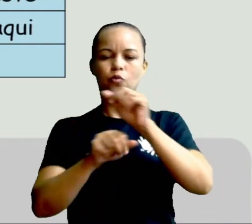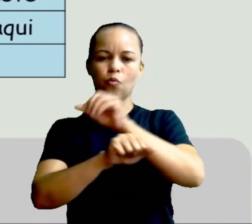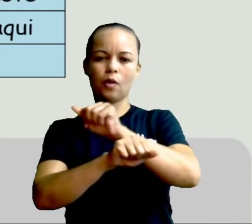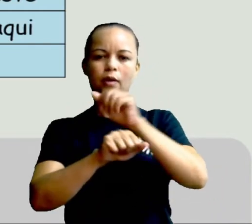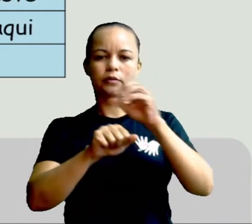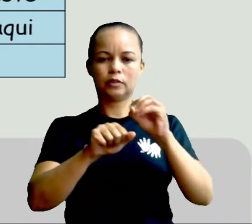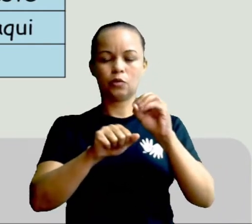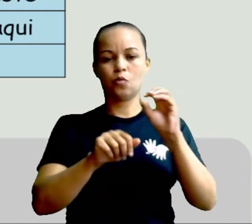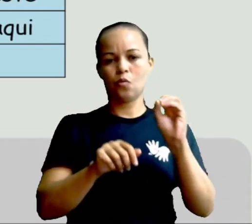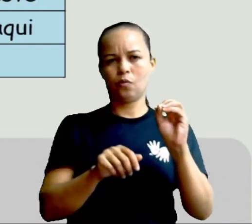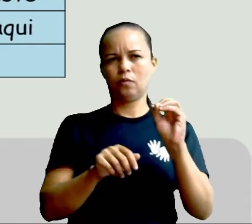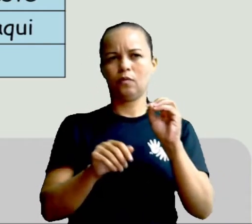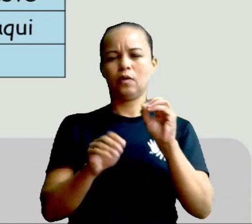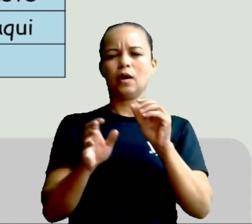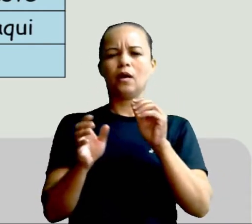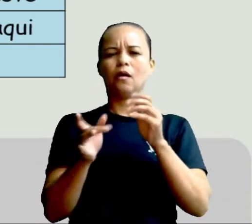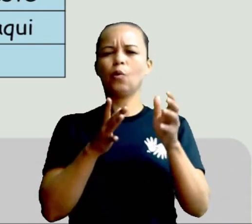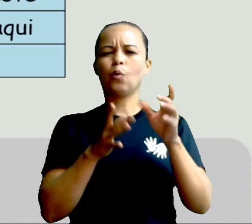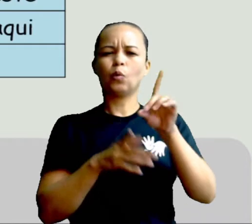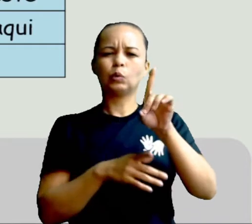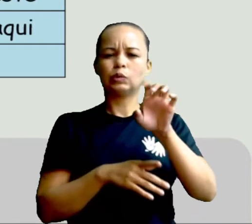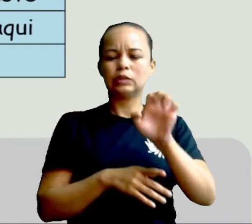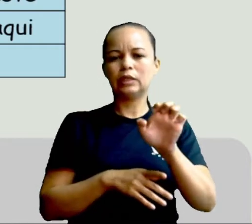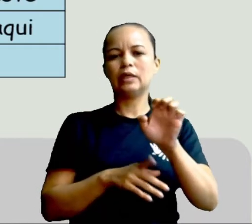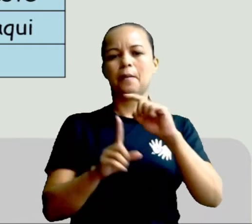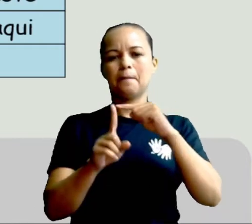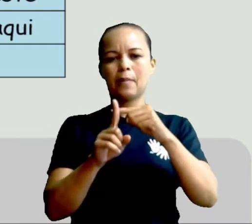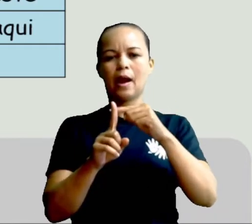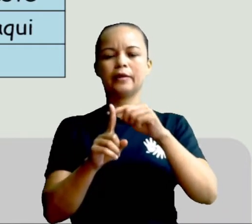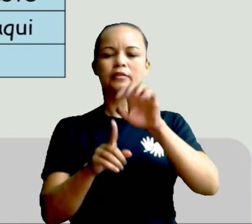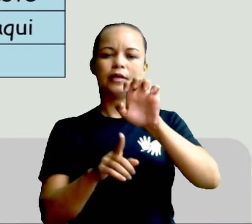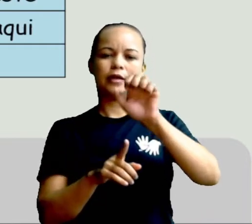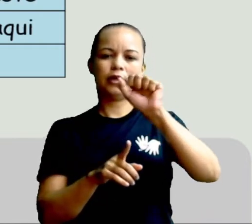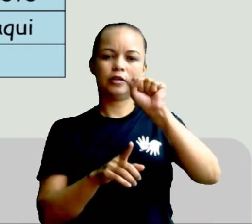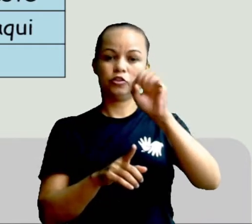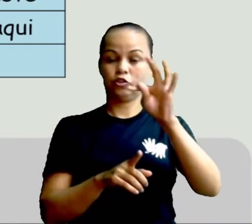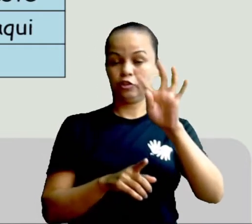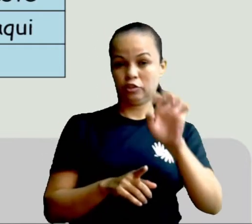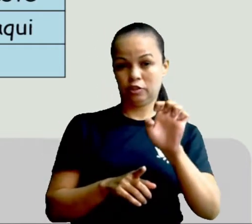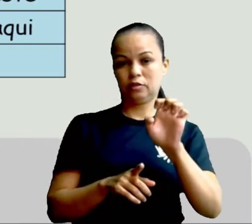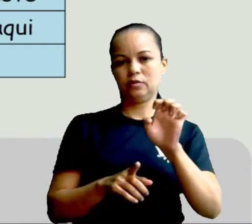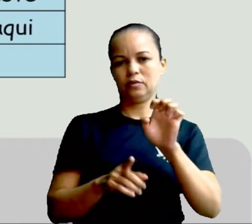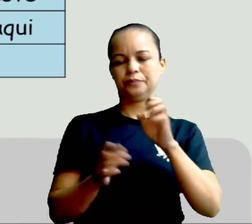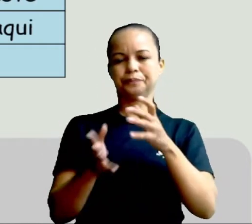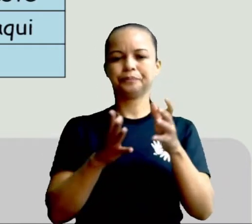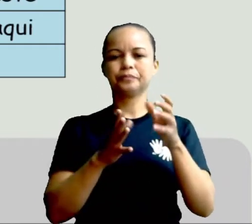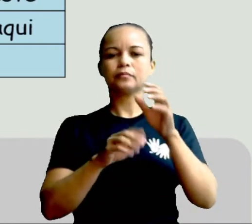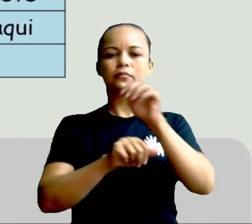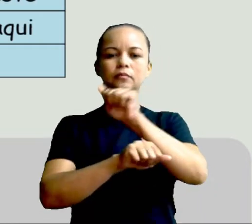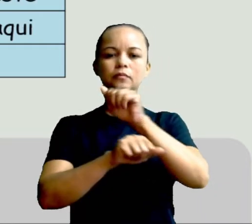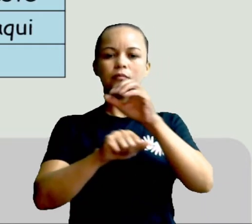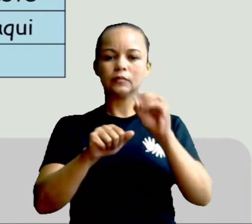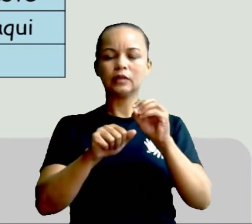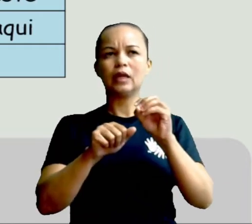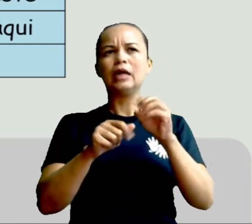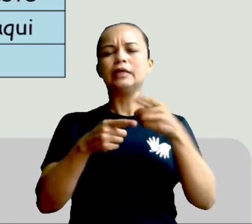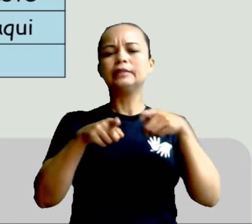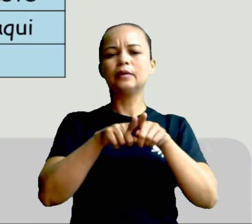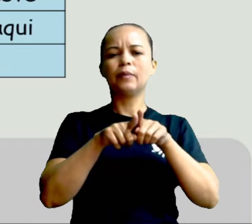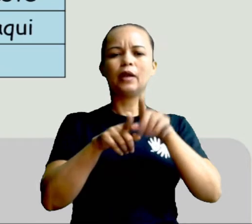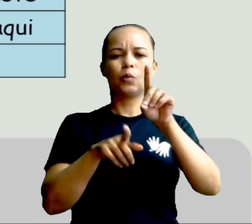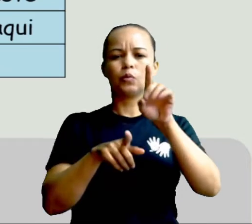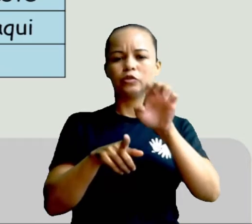o, deste, o de mais o pronome este, né? Daqui, o de mais